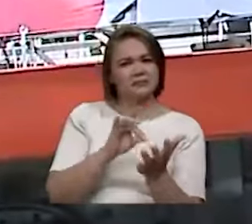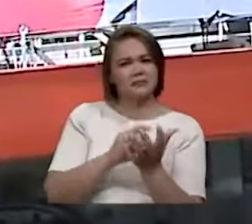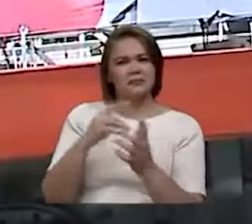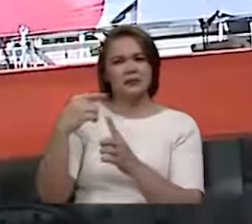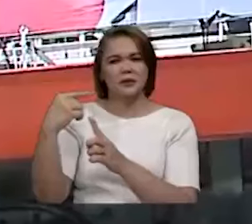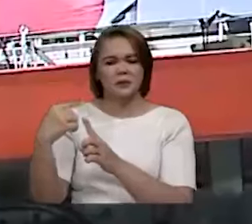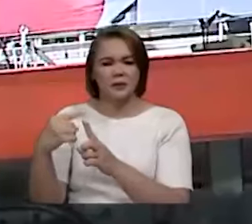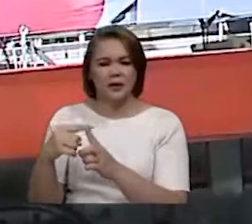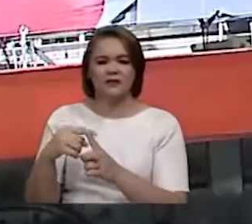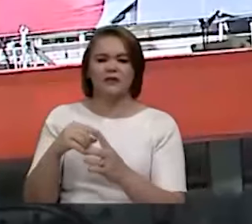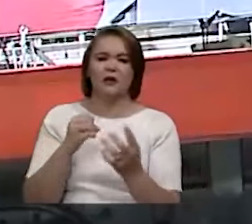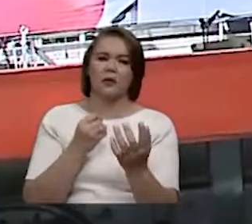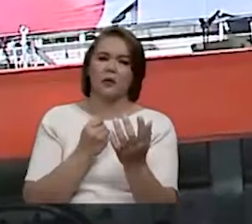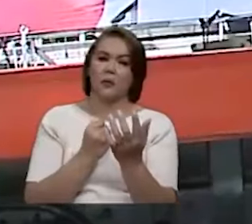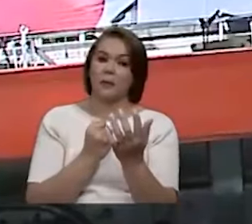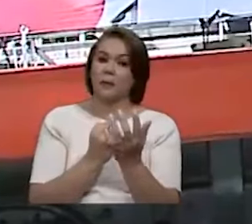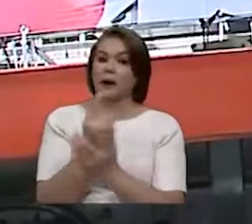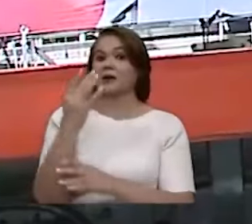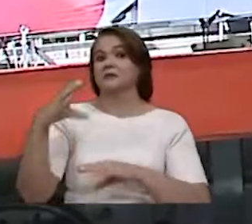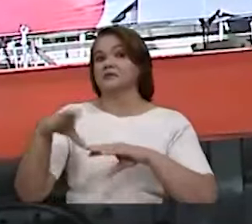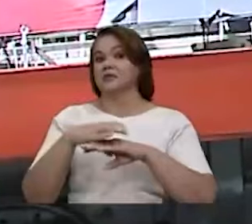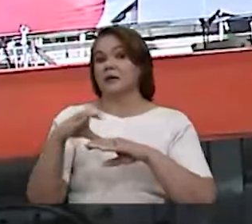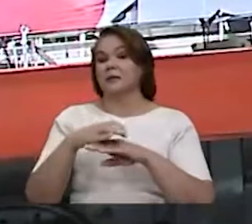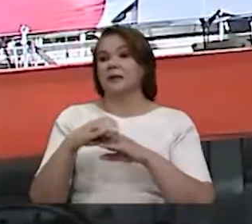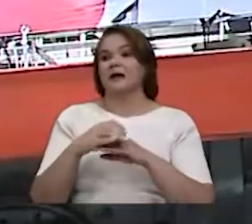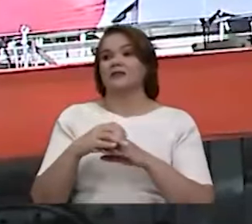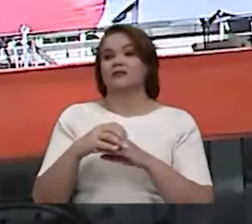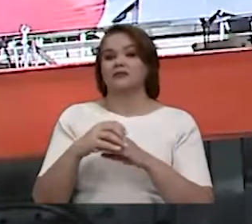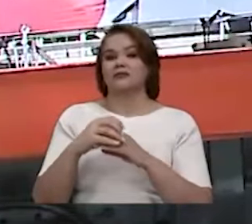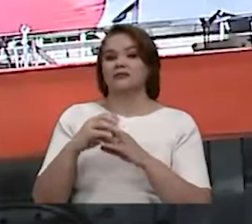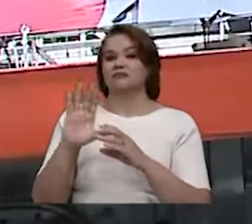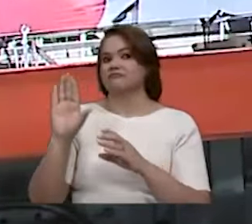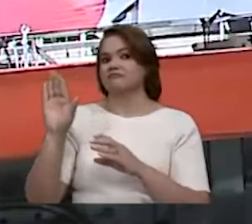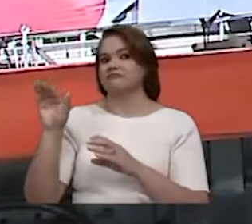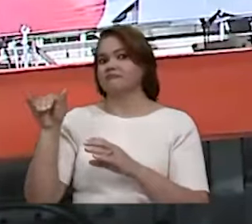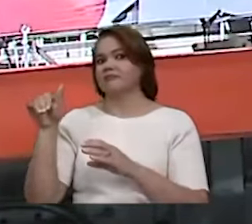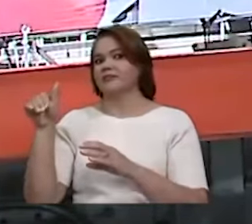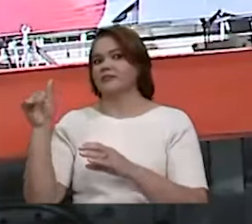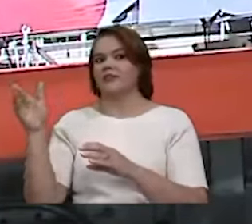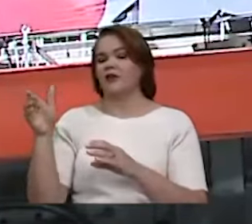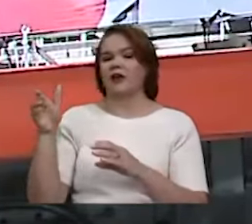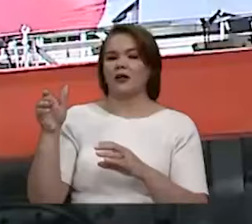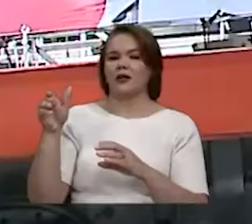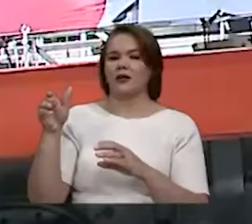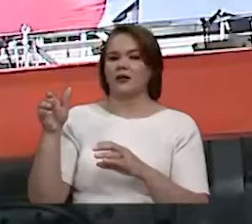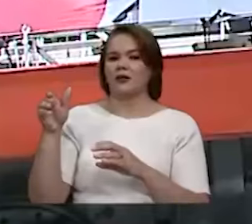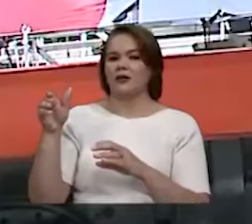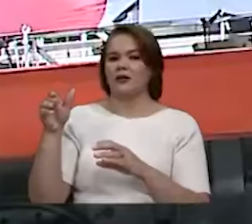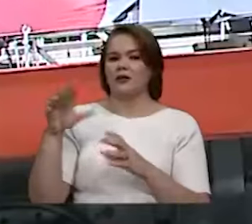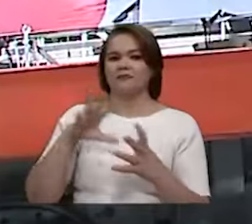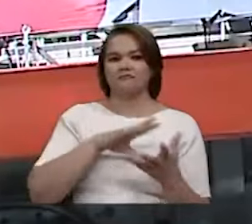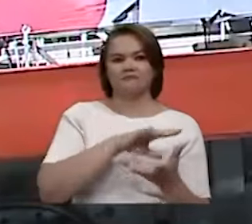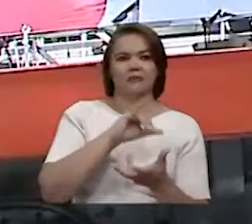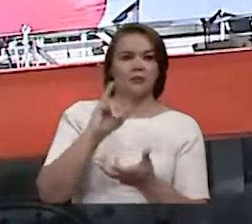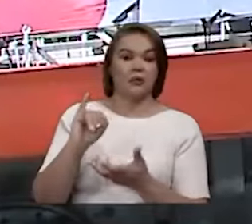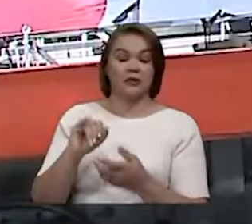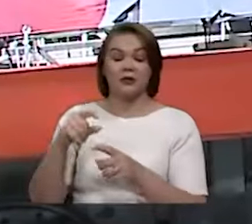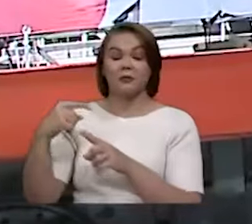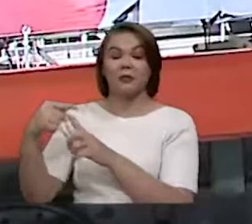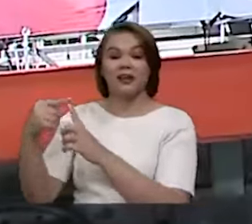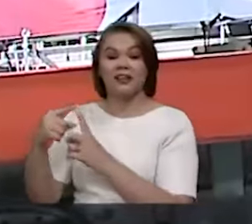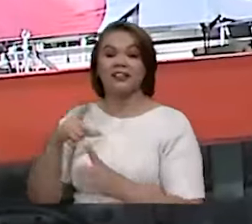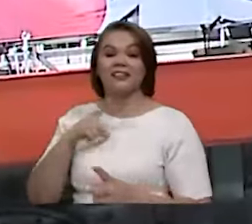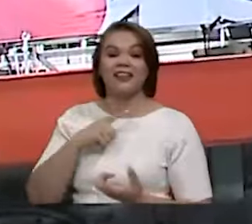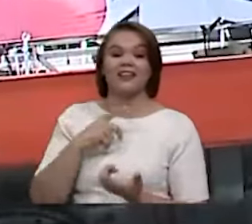comprar um sapato bacana, importado, que ele disse que ia me presentear. Mas olha só, ainda tem 50 prêmios